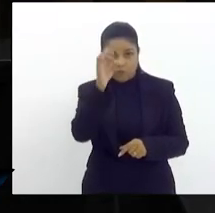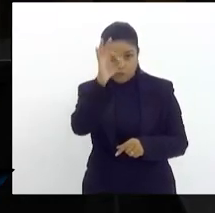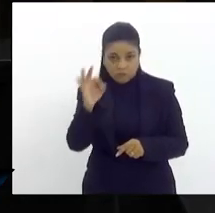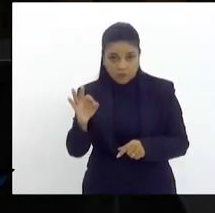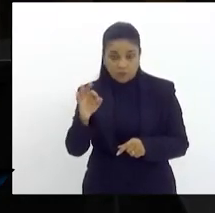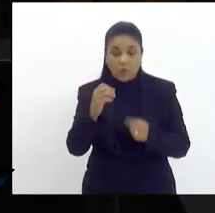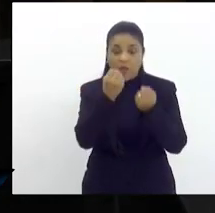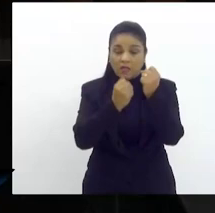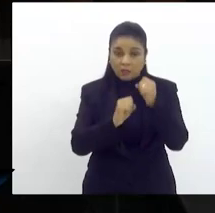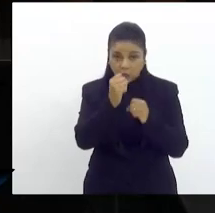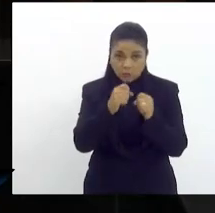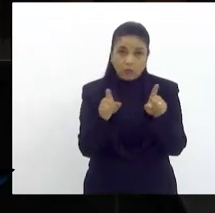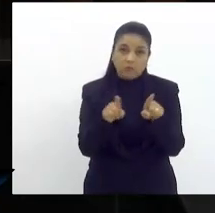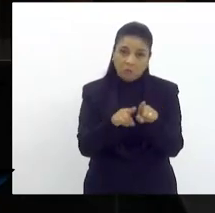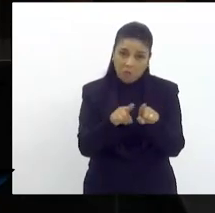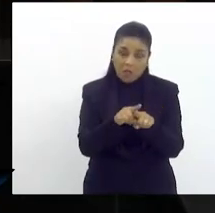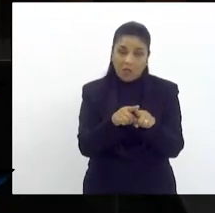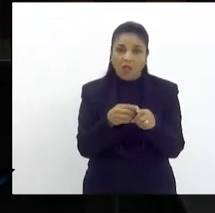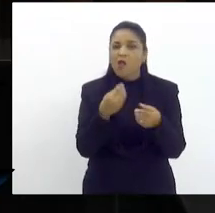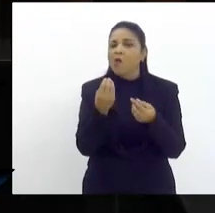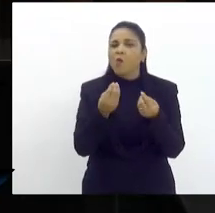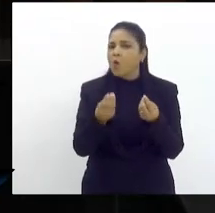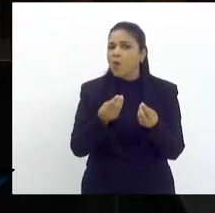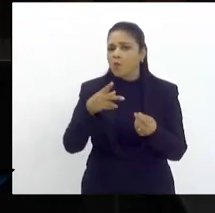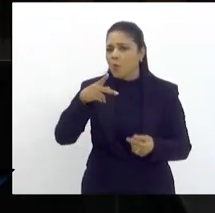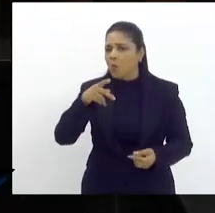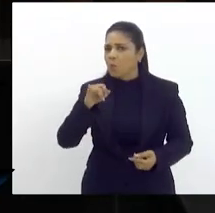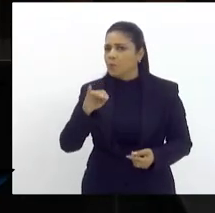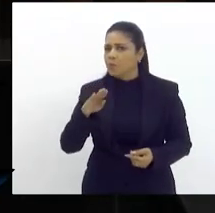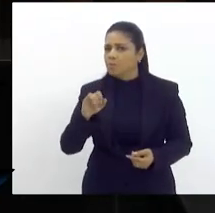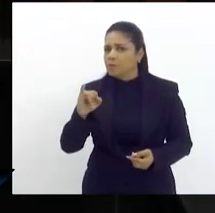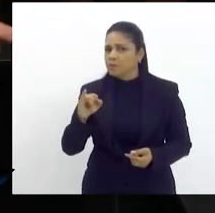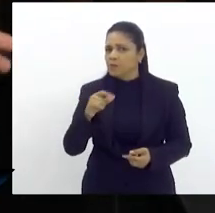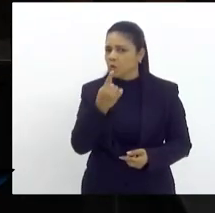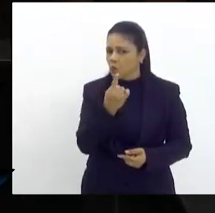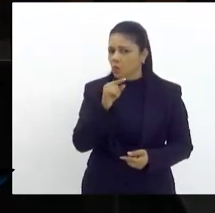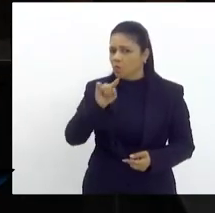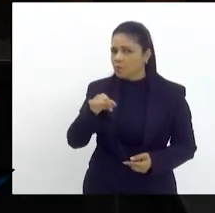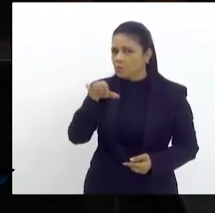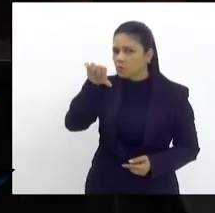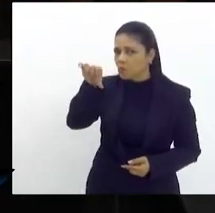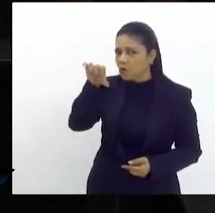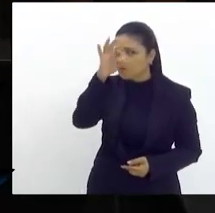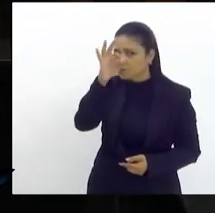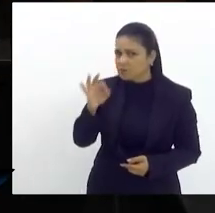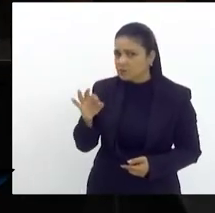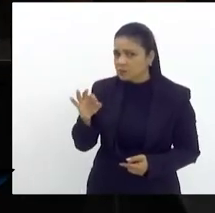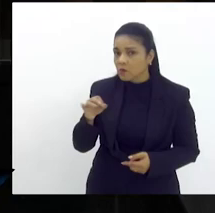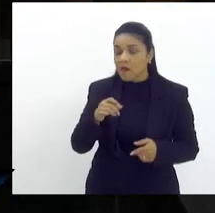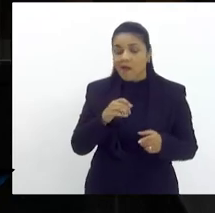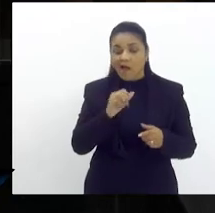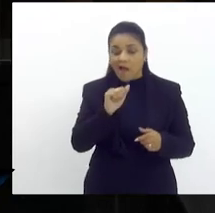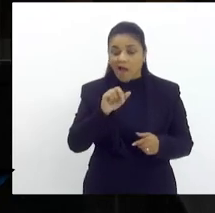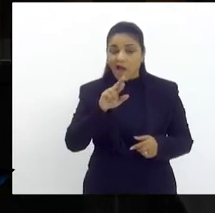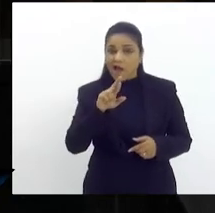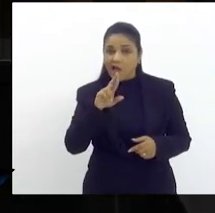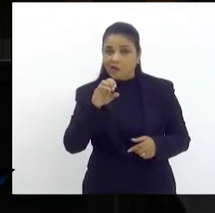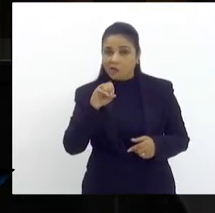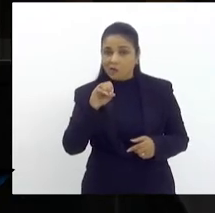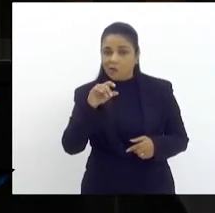idem Então como é que o pime bateu um ponto 9 a água pecuária cresceu